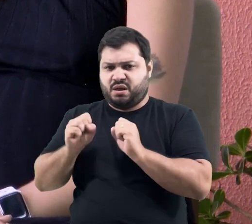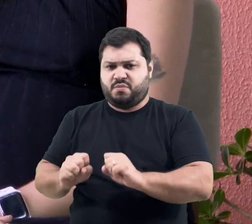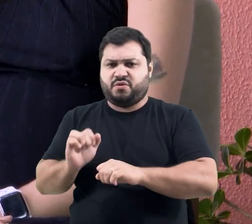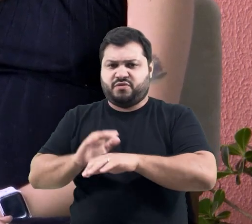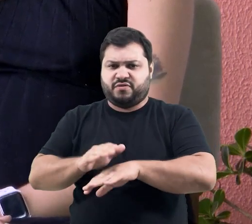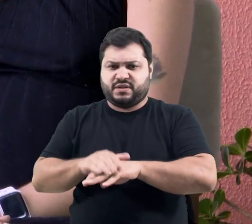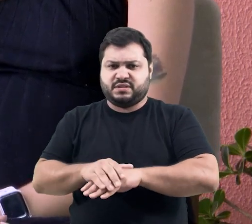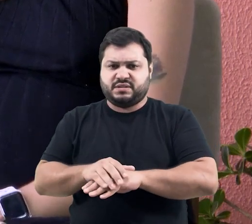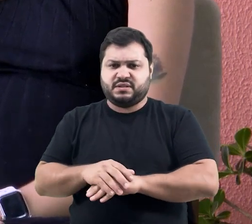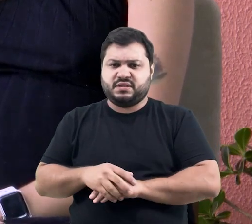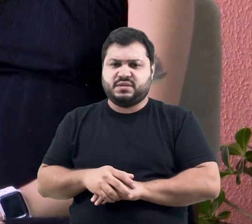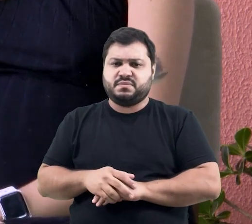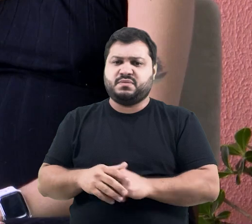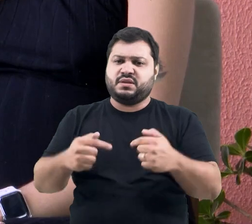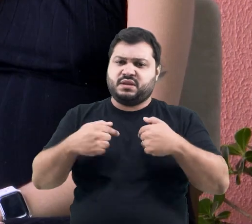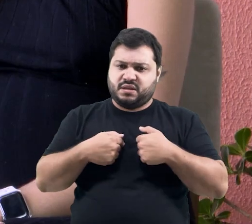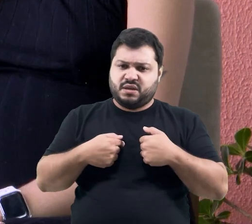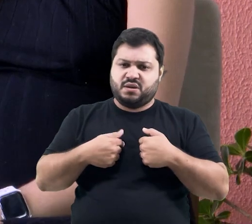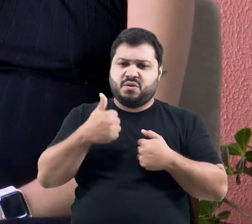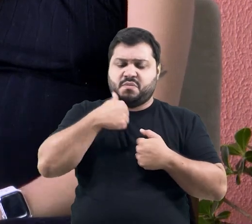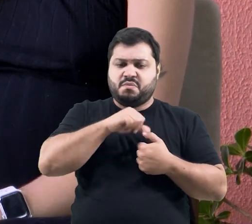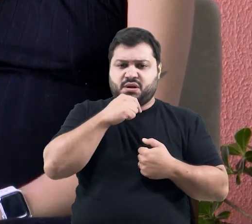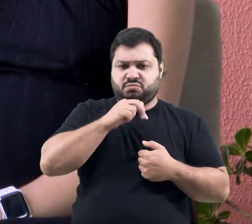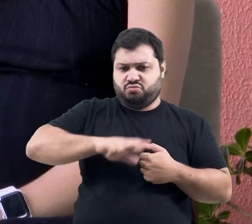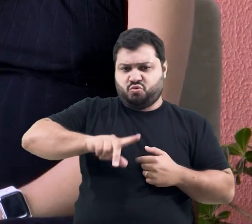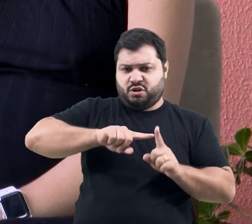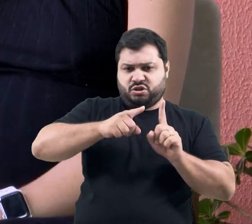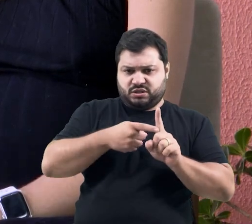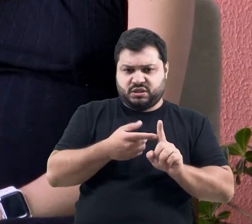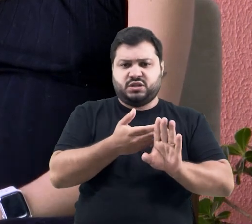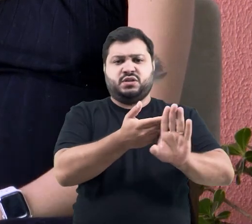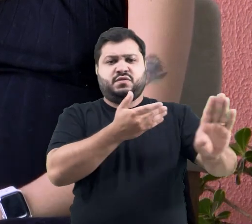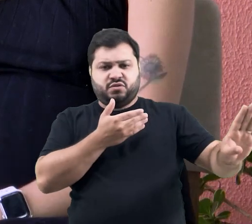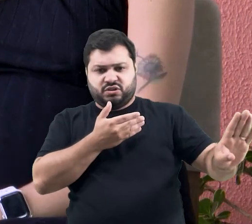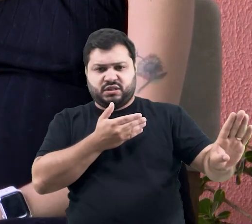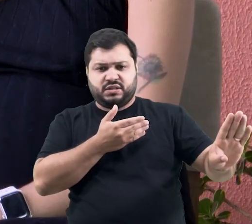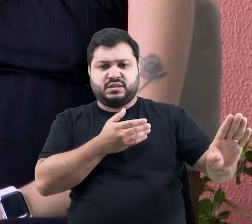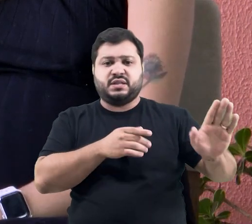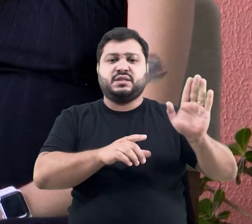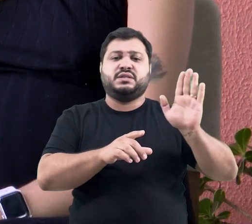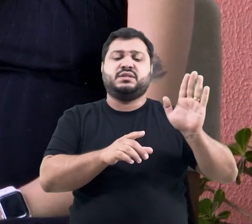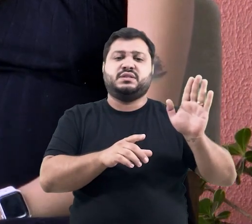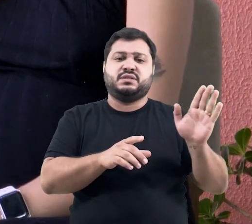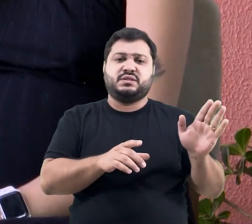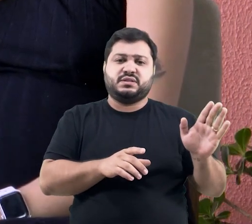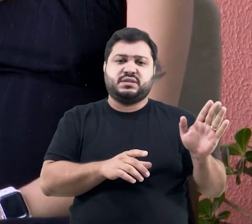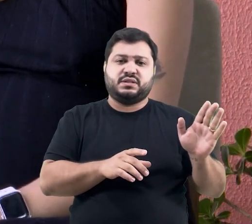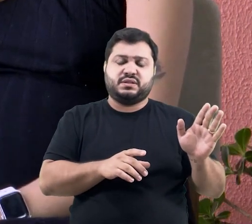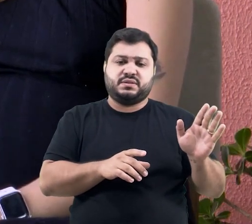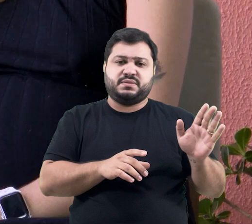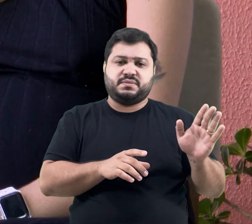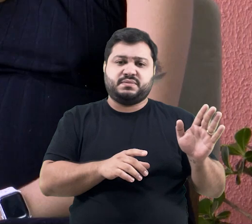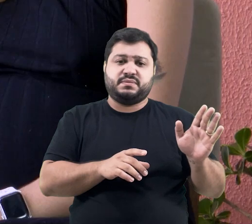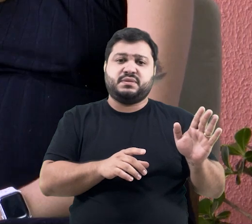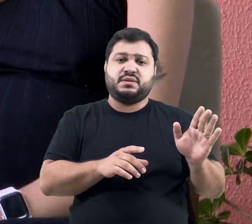porque é o que ela pode fazer, né? E eu, enquanto mãe não gestante, tirarei a licença. E além de